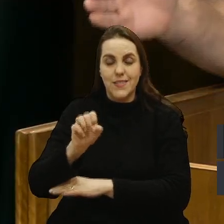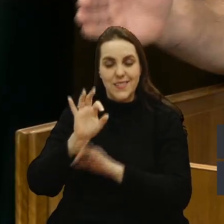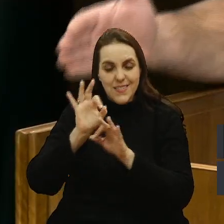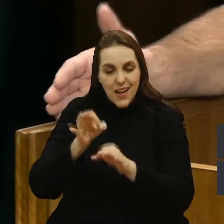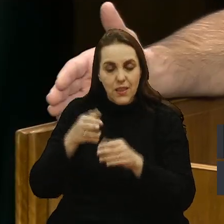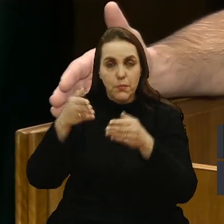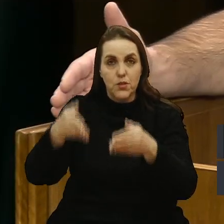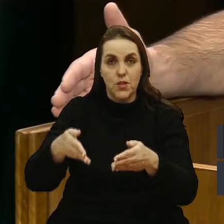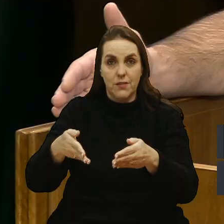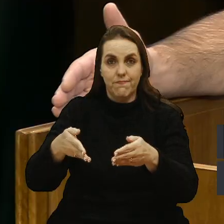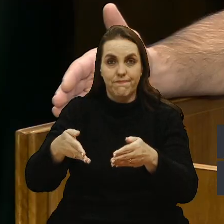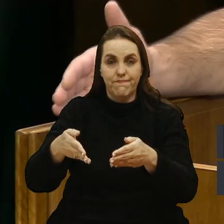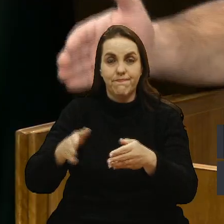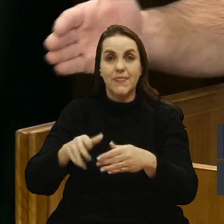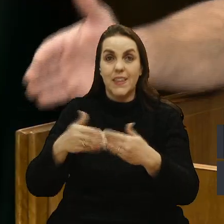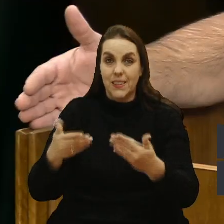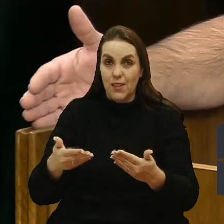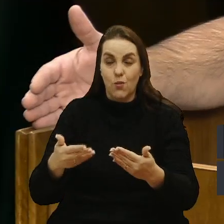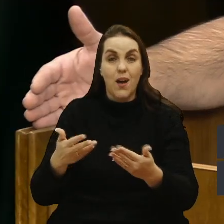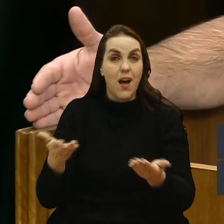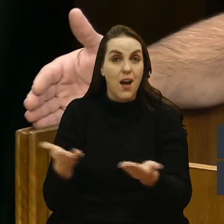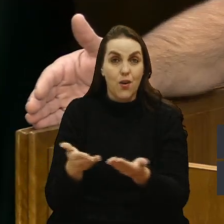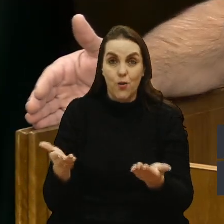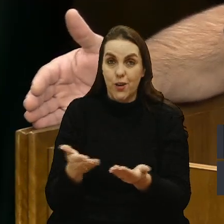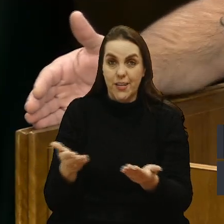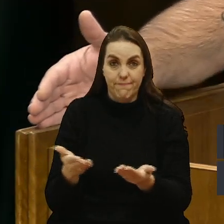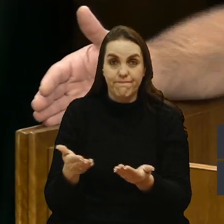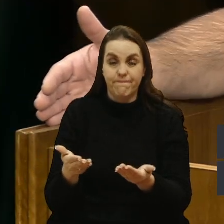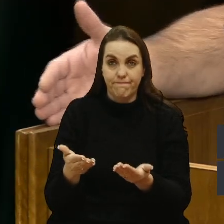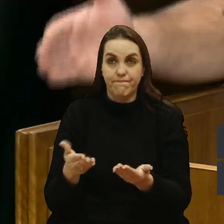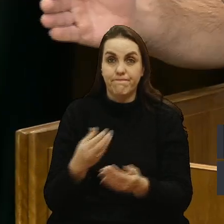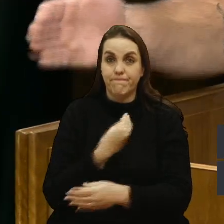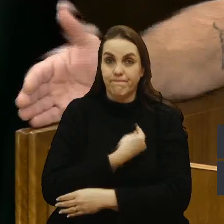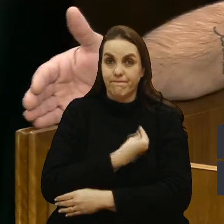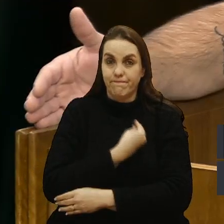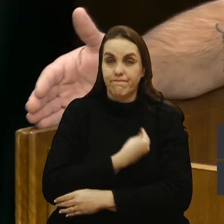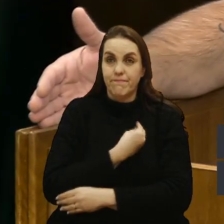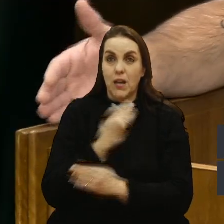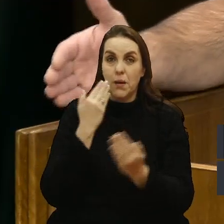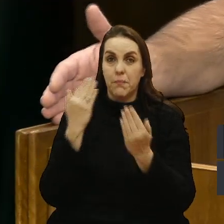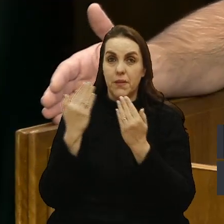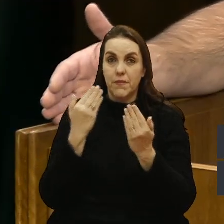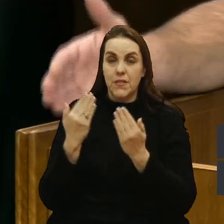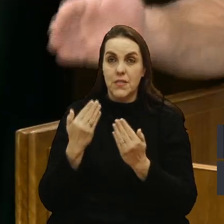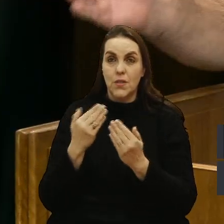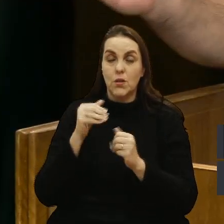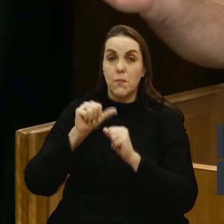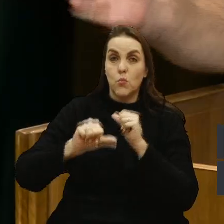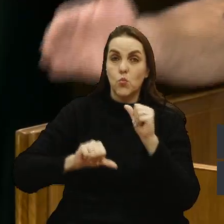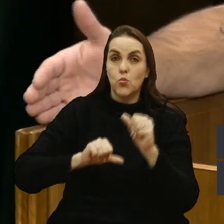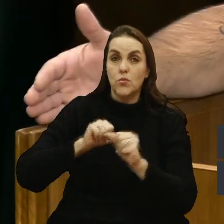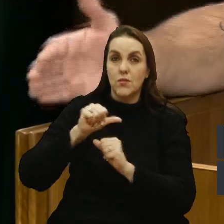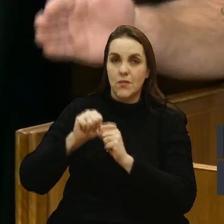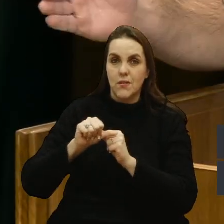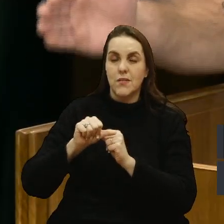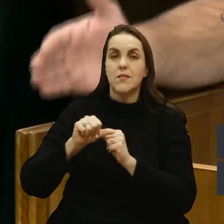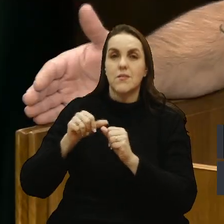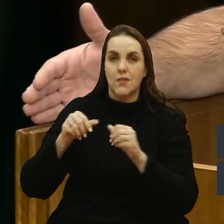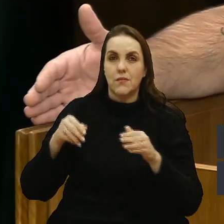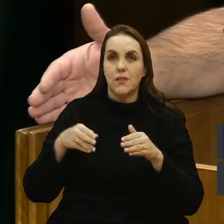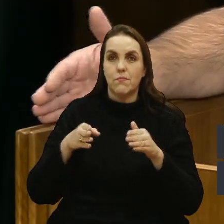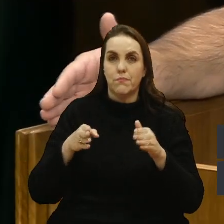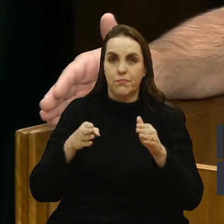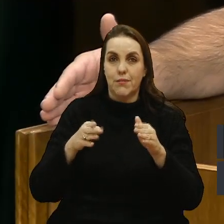trecho, e que agora existe uma previsão de alteração do traçado